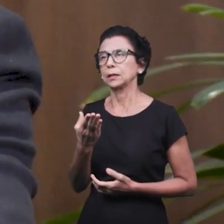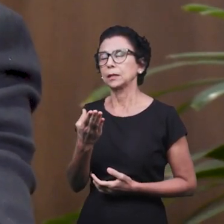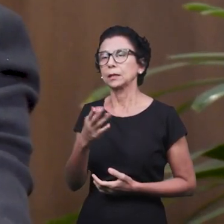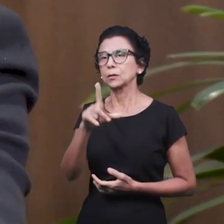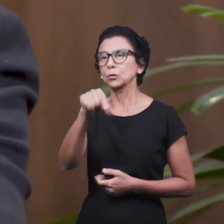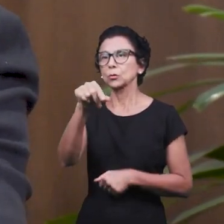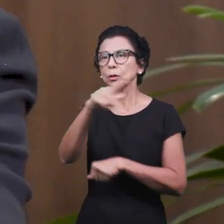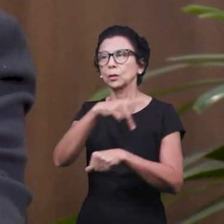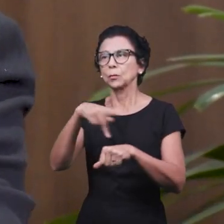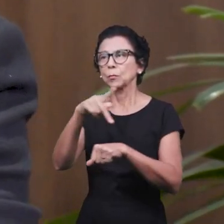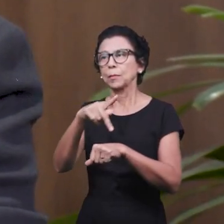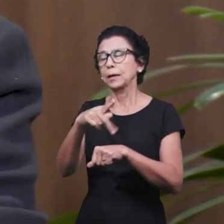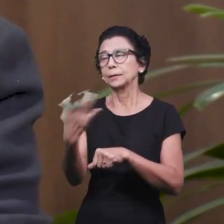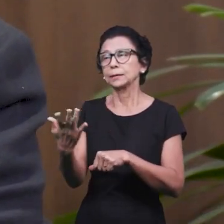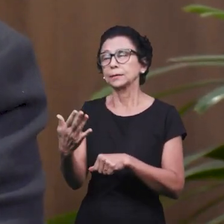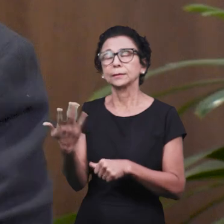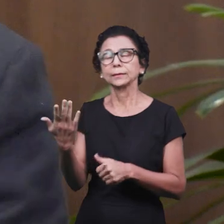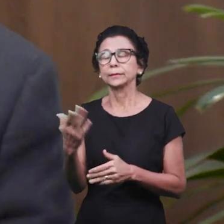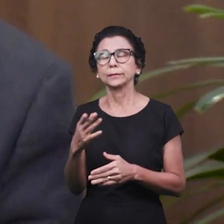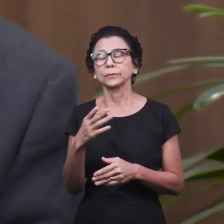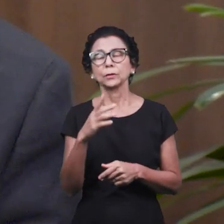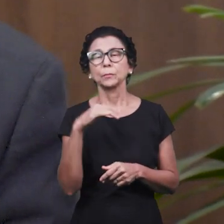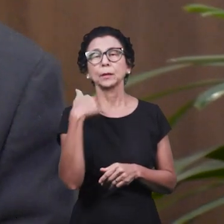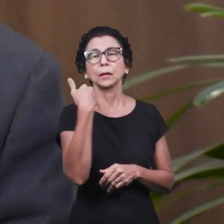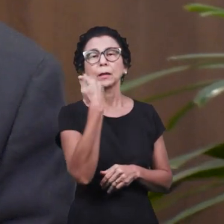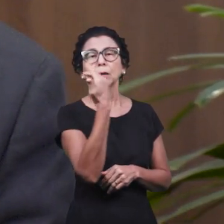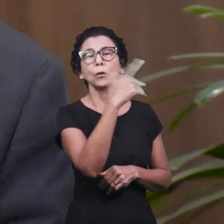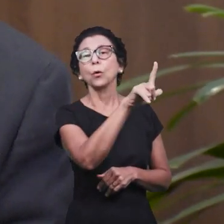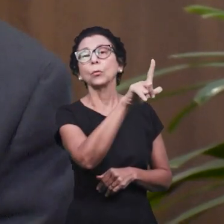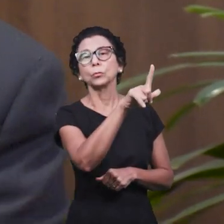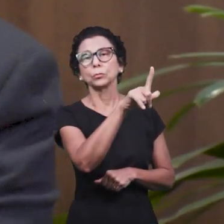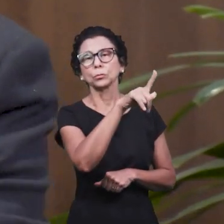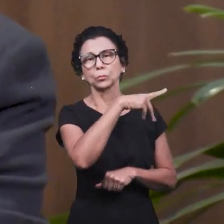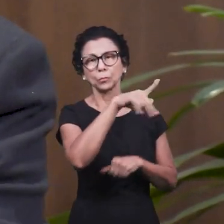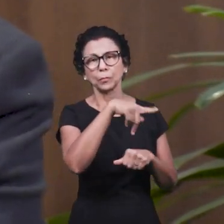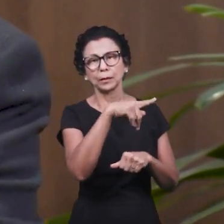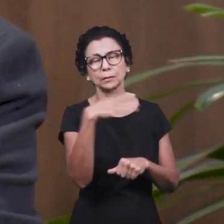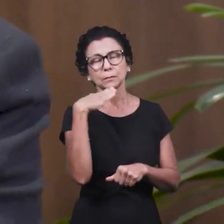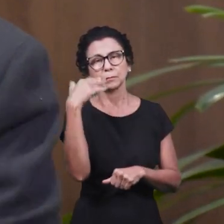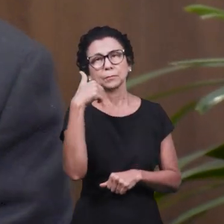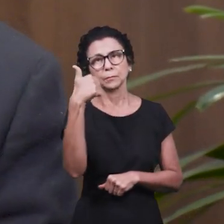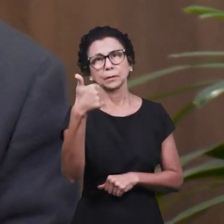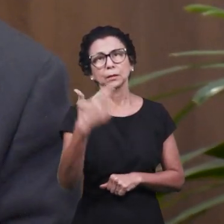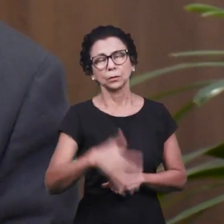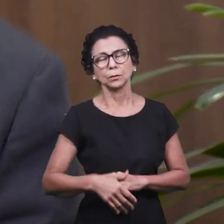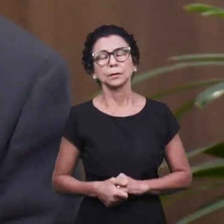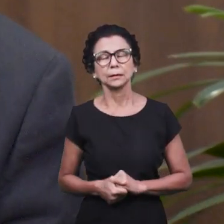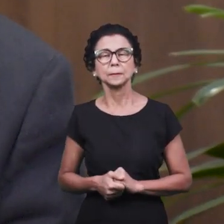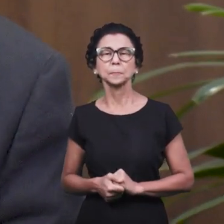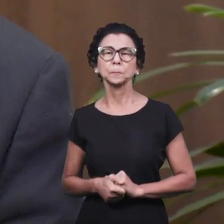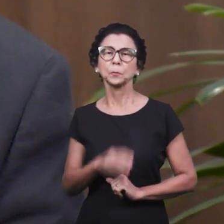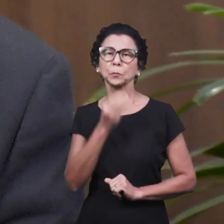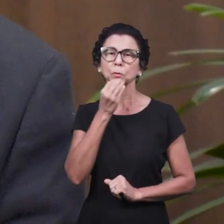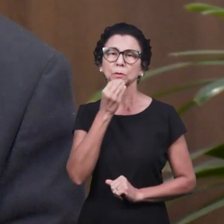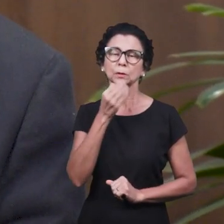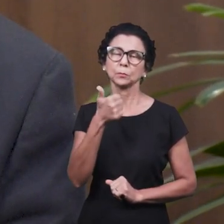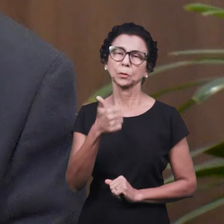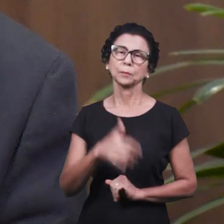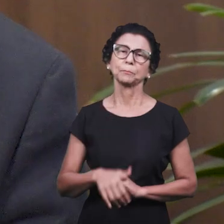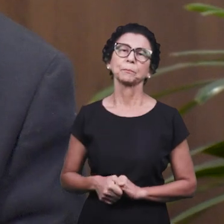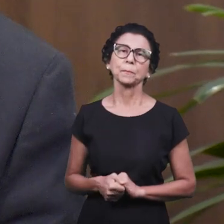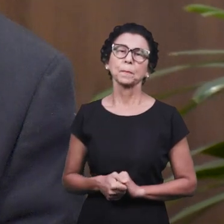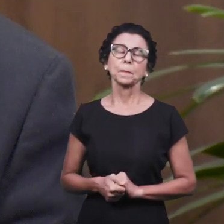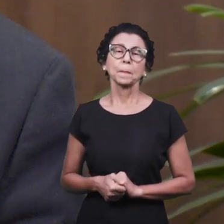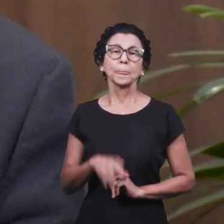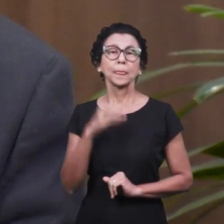para um outro, melhor ainda, dada as facilidades e que Deus também acabou proporcionando para ela naquela experiência. Então,